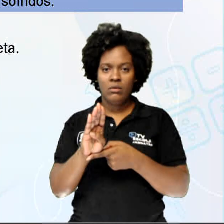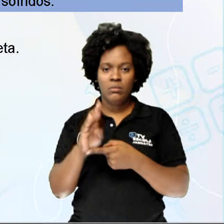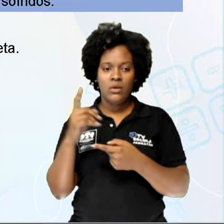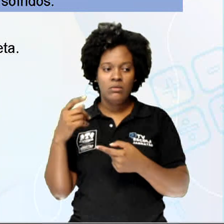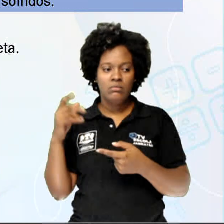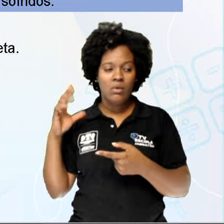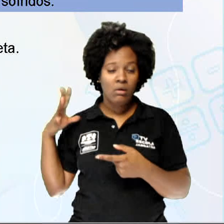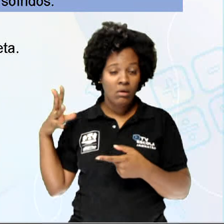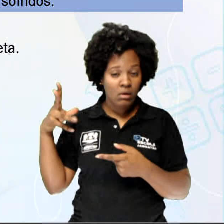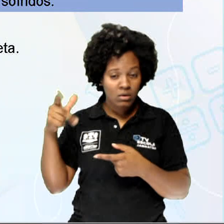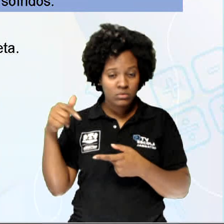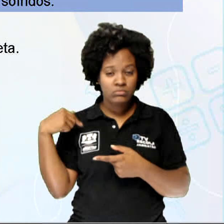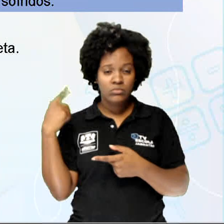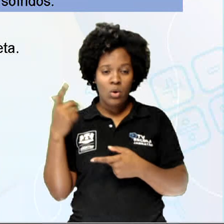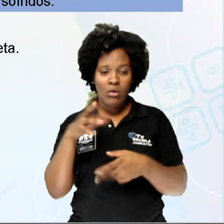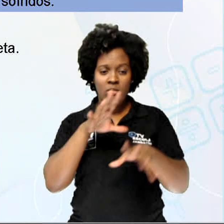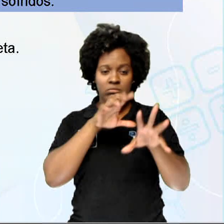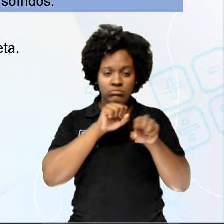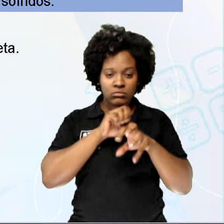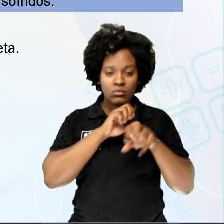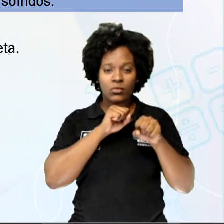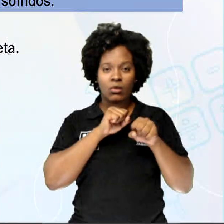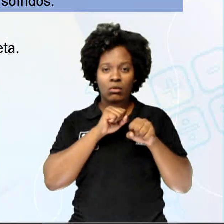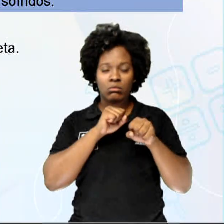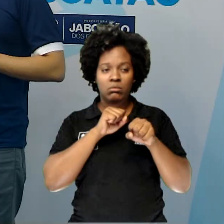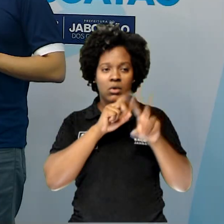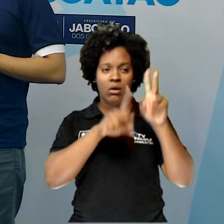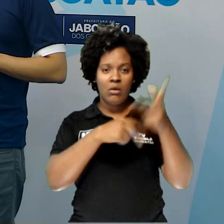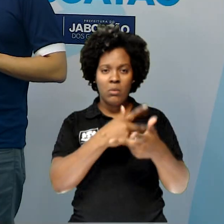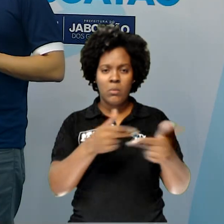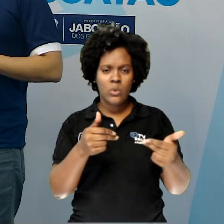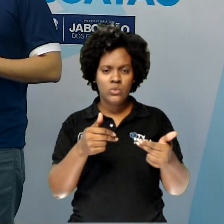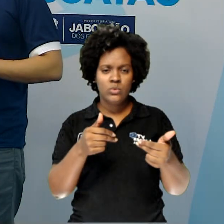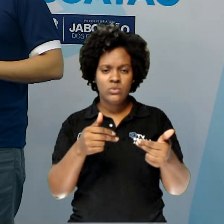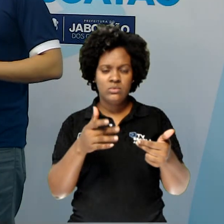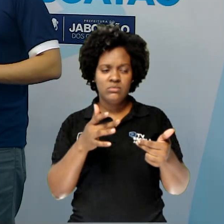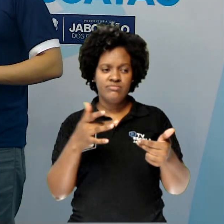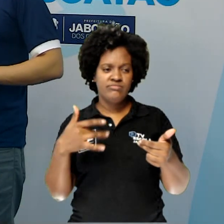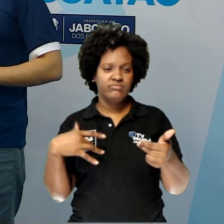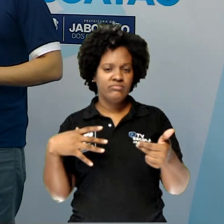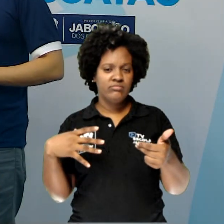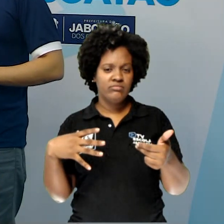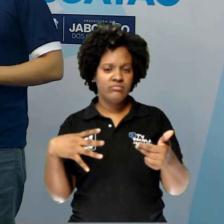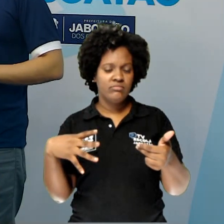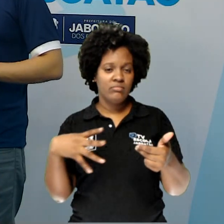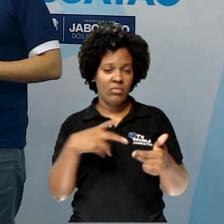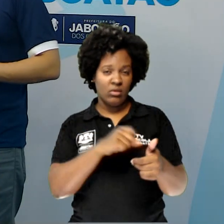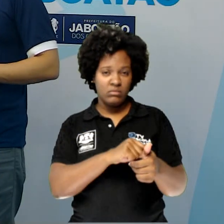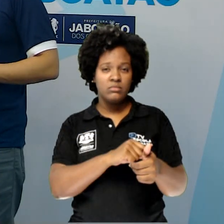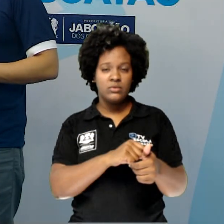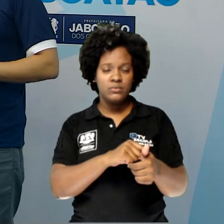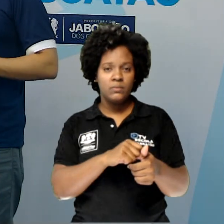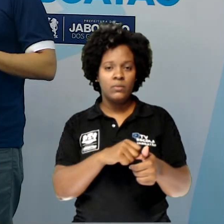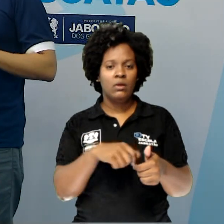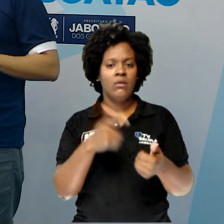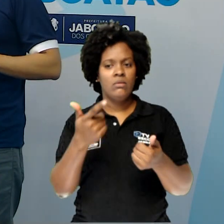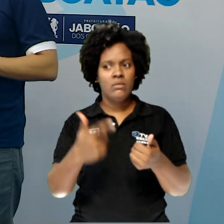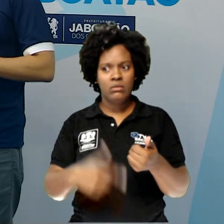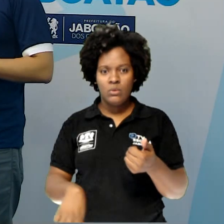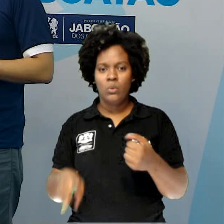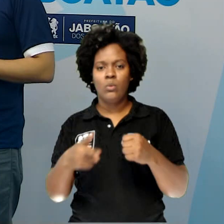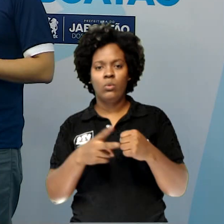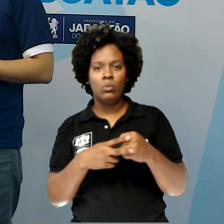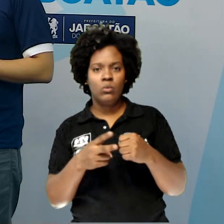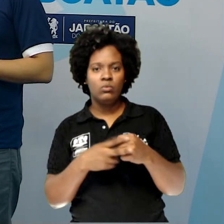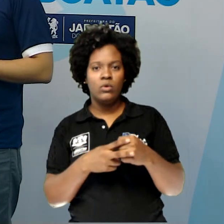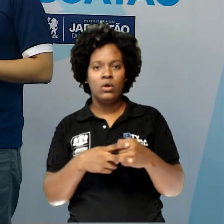produtos contaminados. Quem consome, consome algo. Mais uma vez, verbo transitivo direto. Não é a mesma